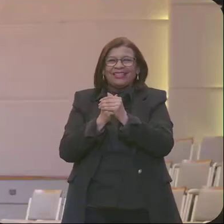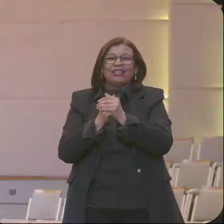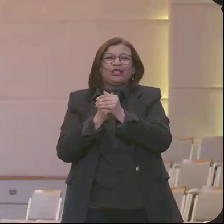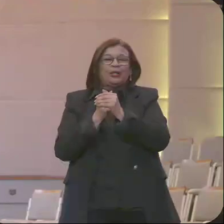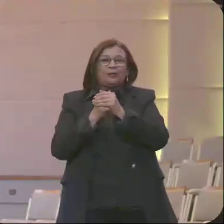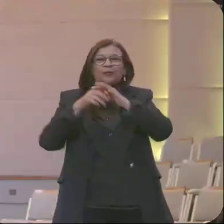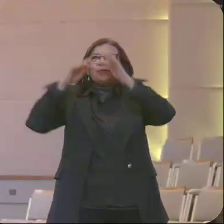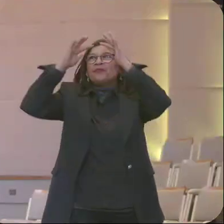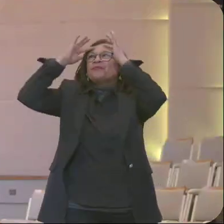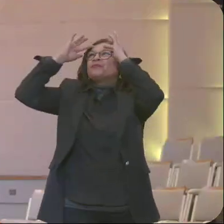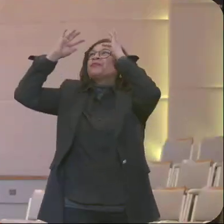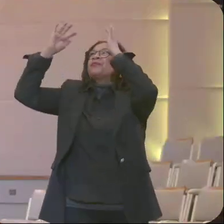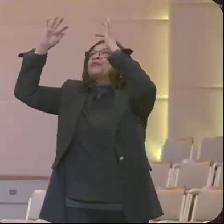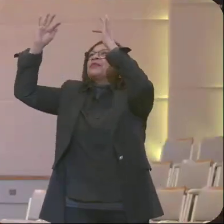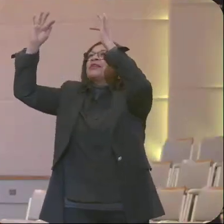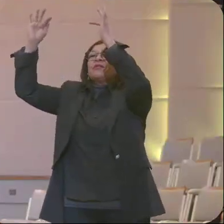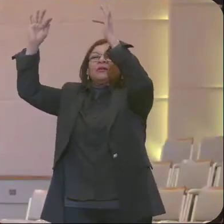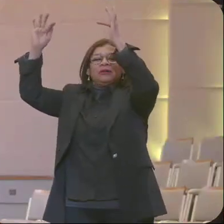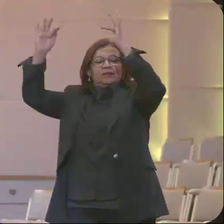Deus fiel em